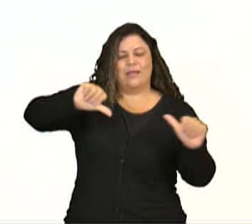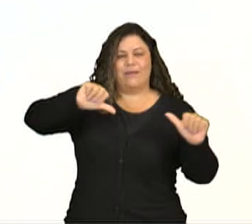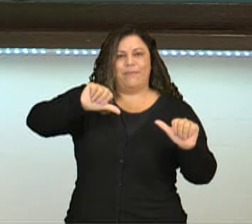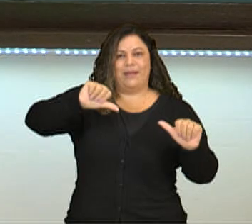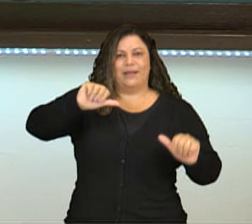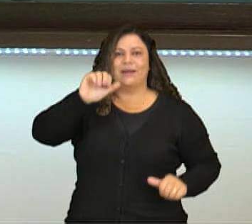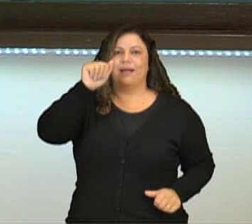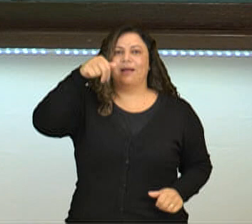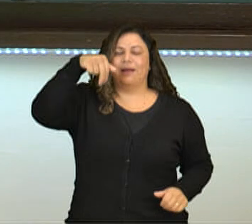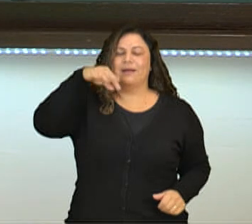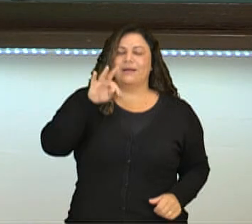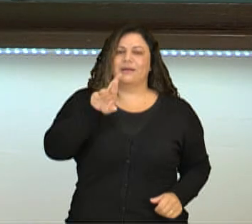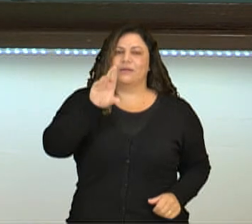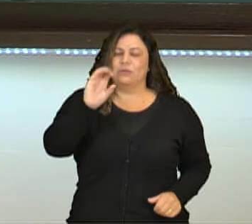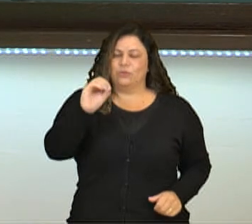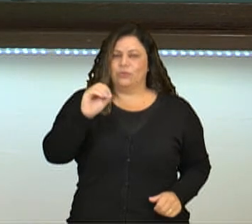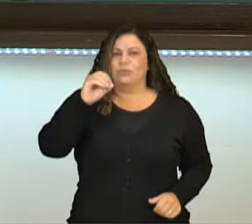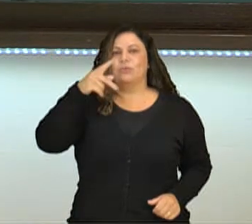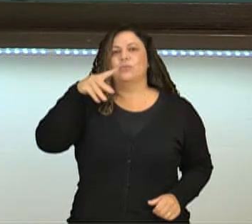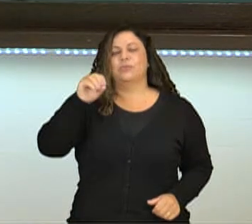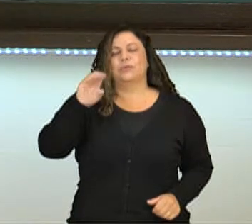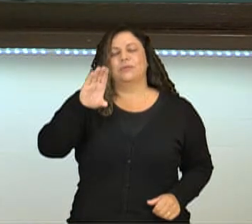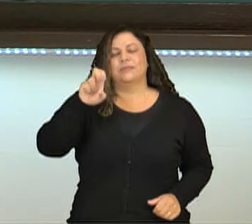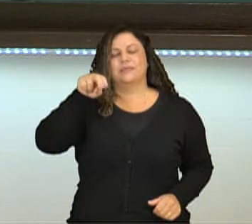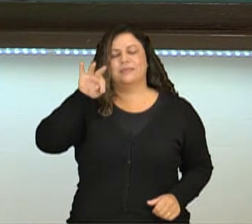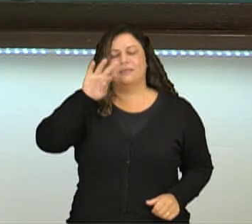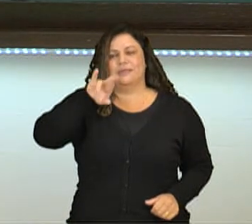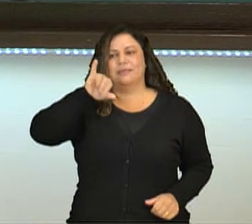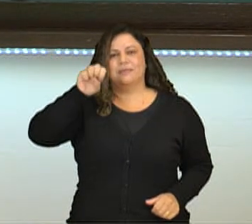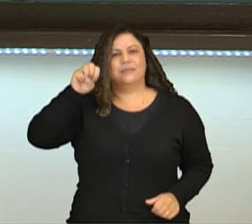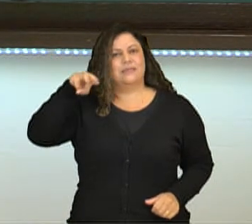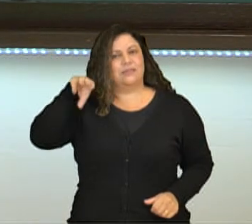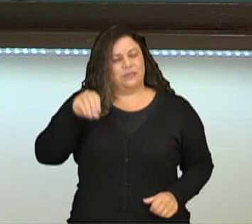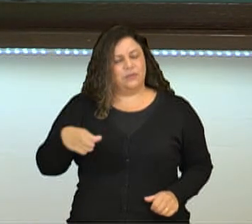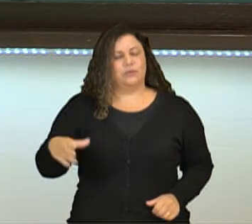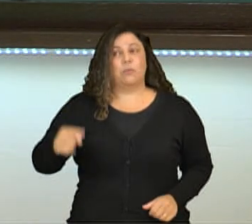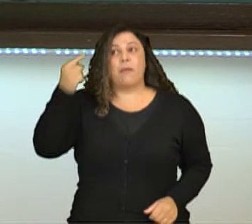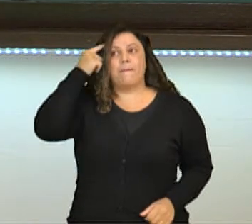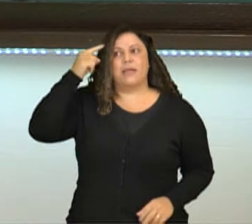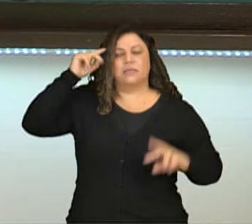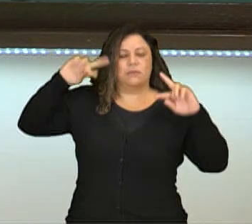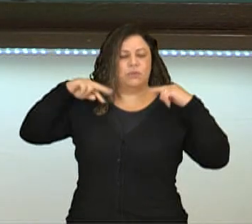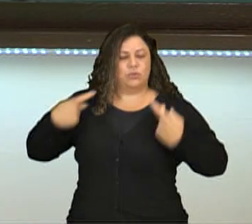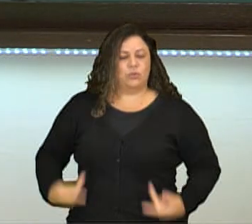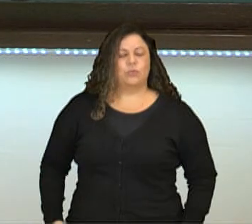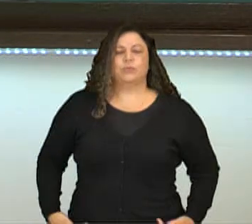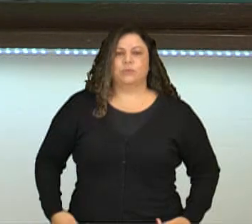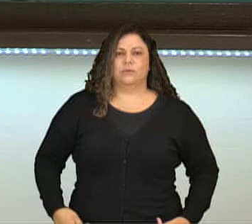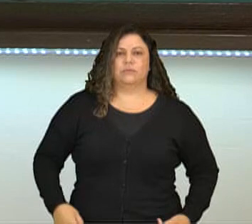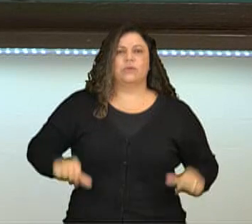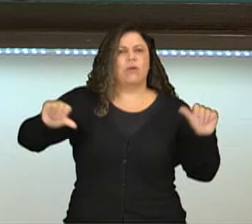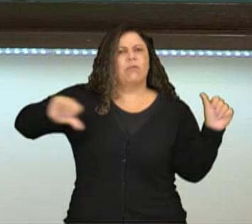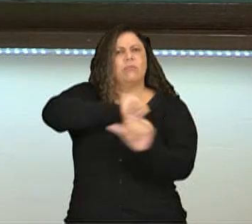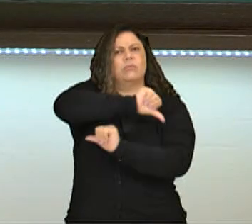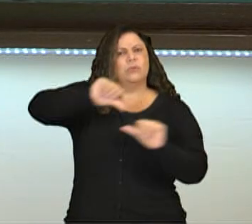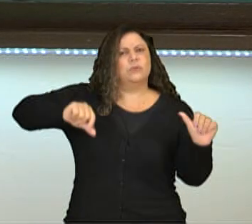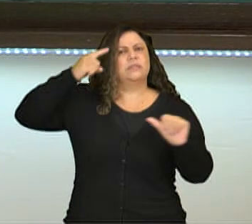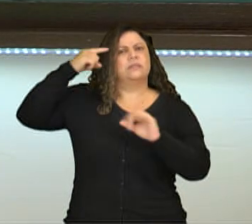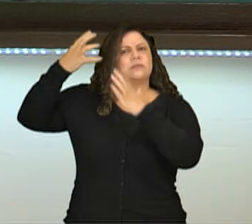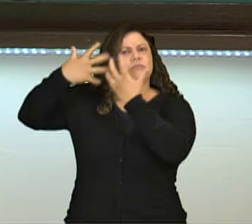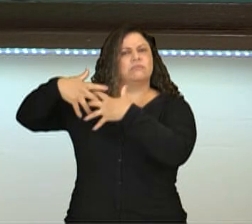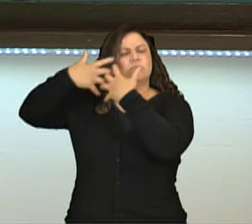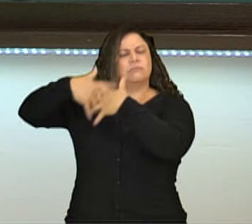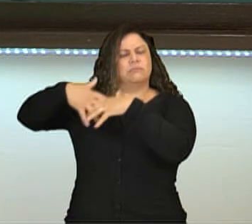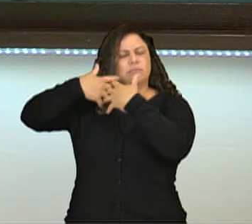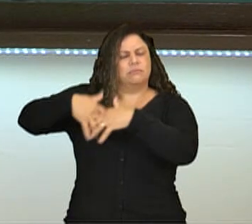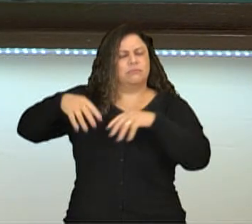a valorização do pensamento humano. Nós vamos perceber a partir daqui uma mudança de mentalidade dessa população,